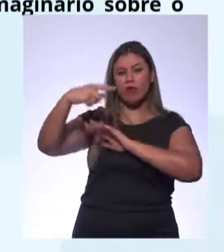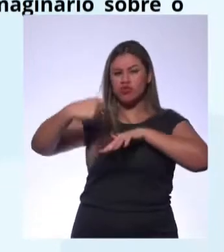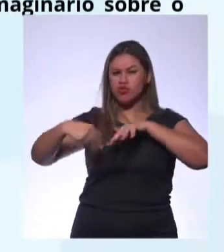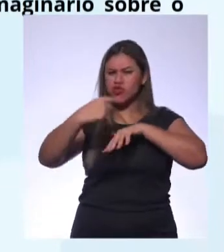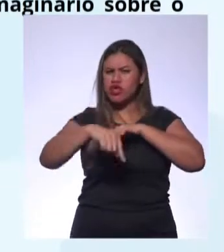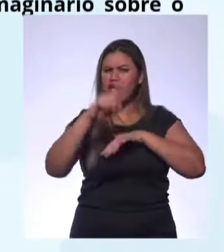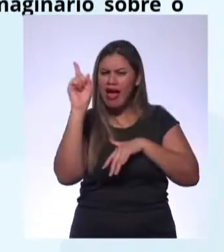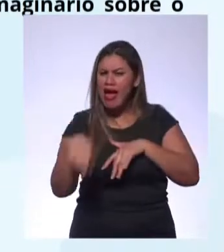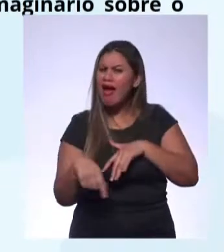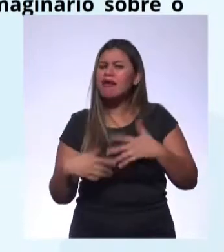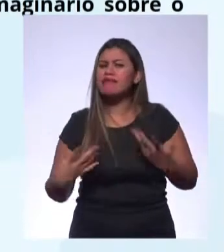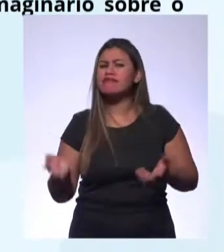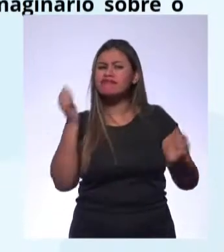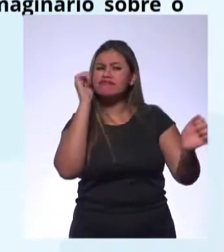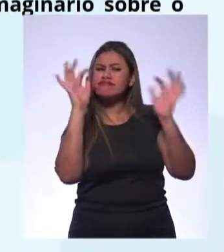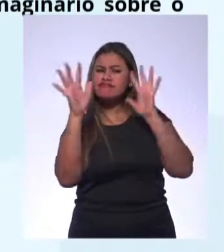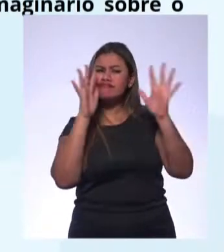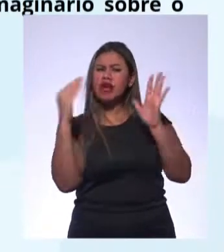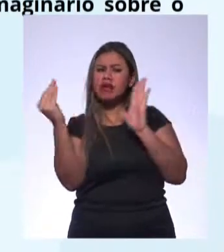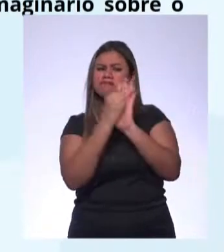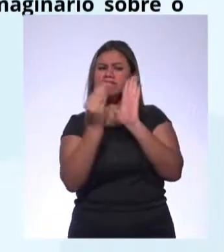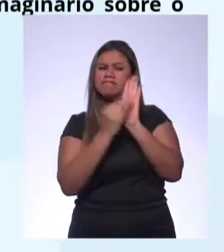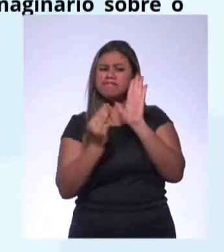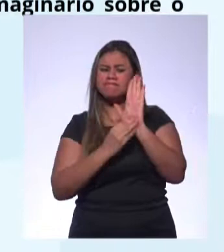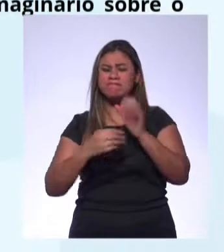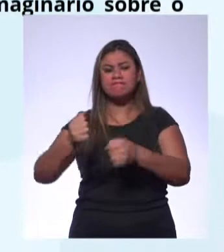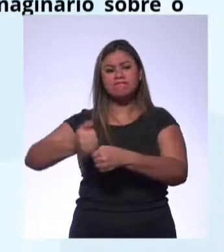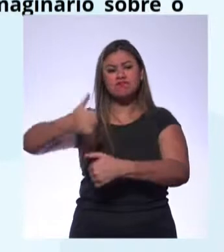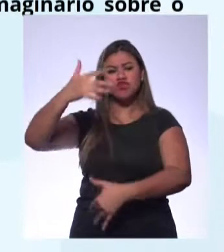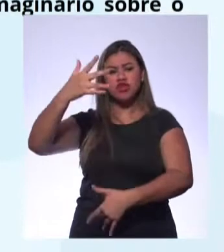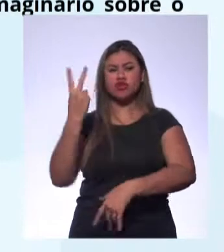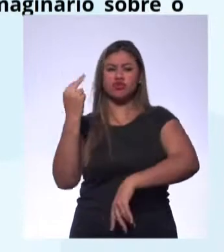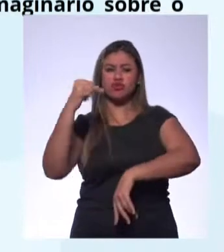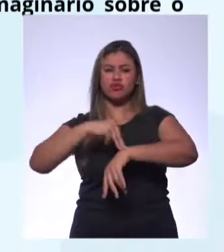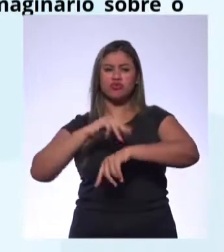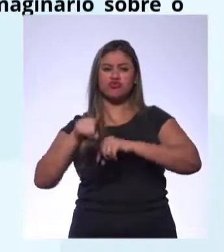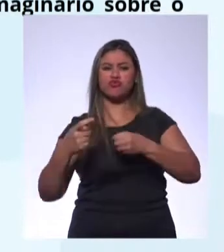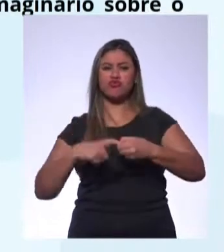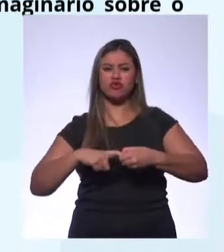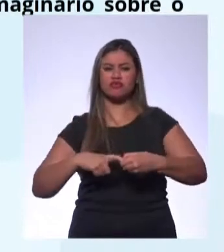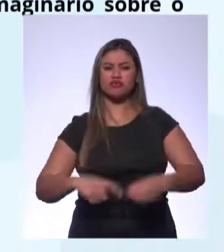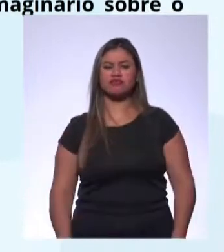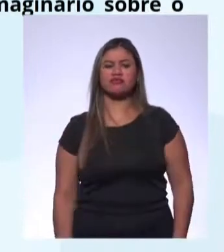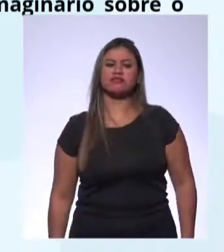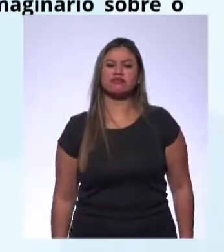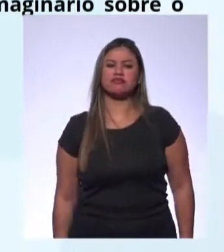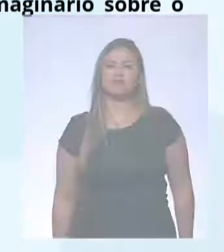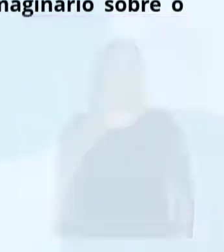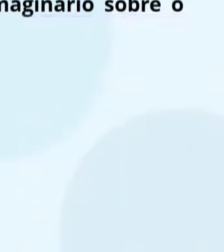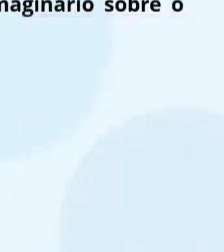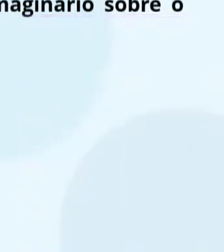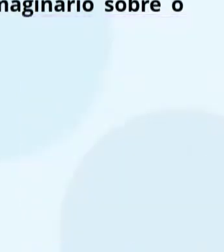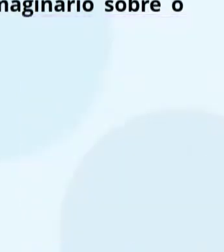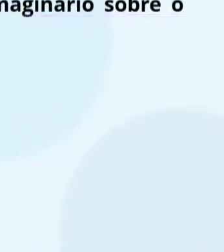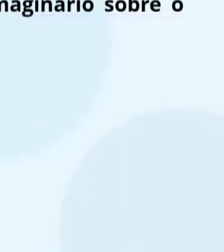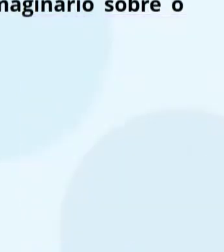continente? Reflitam e registrem no chat. Em 2 minutos a gente volta.